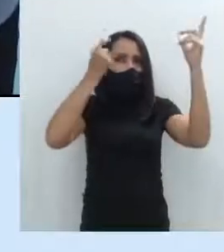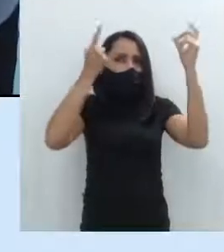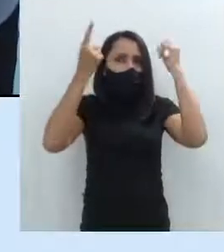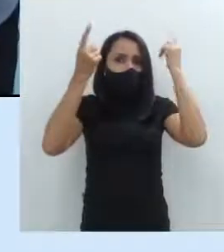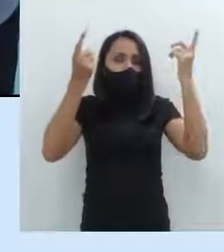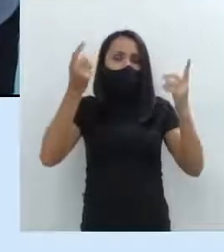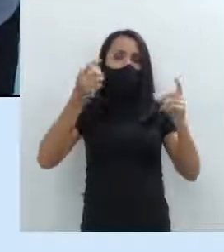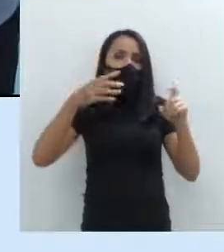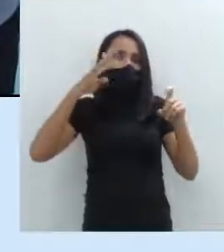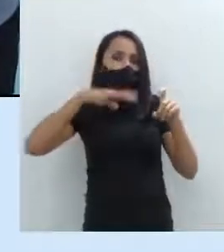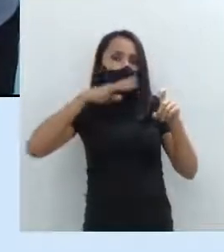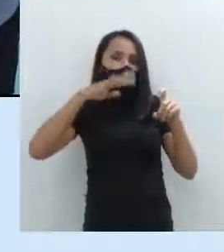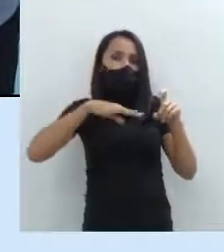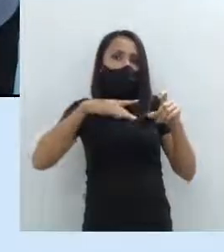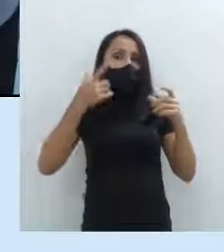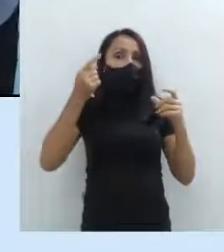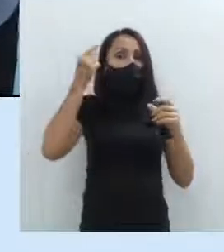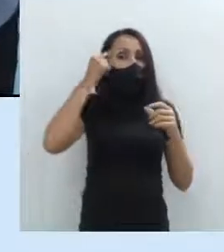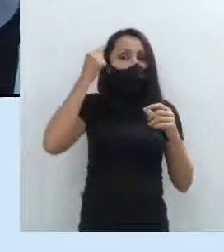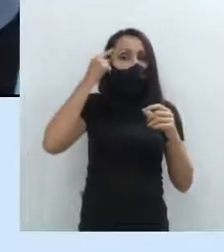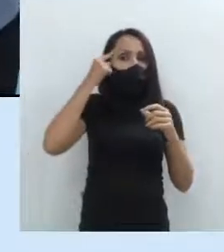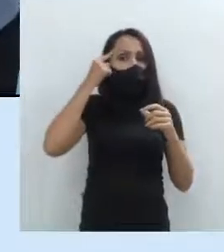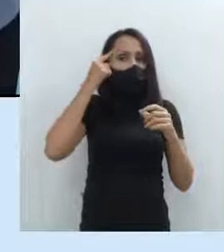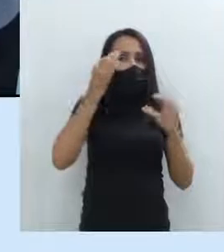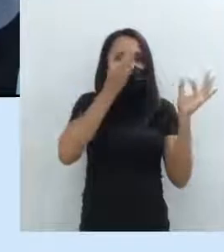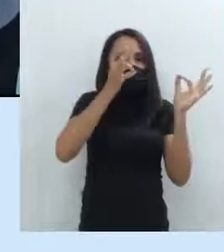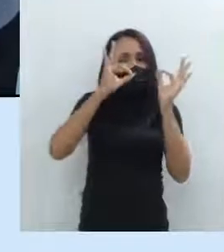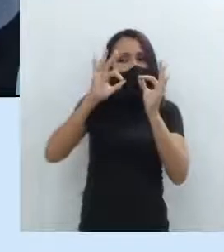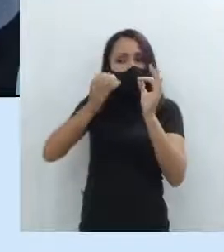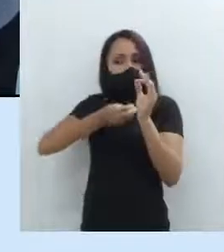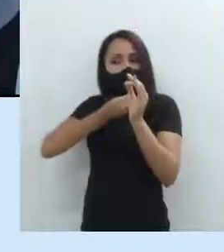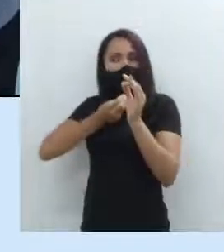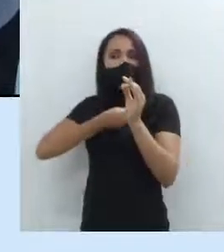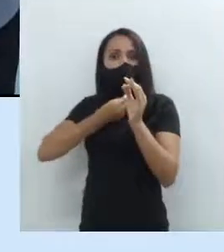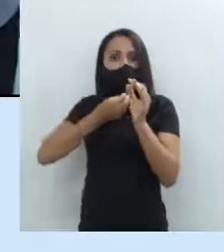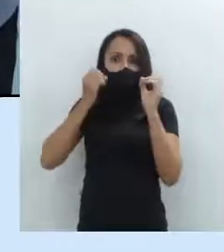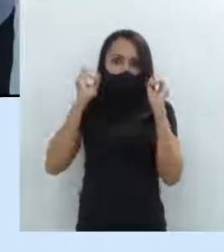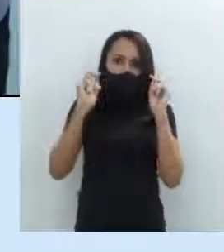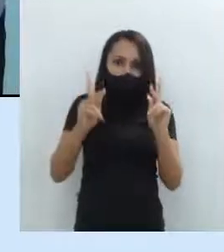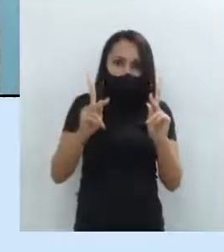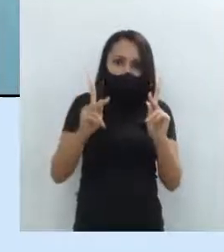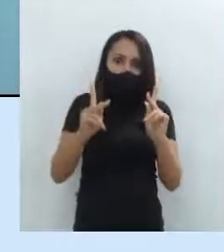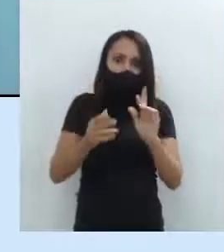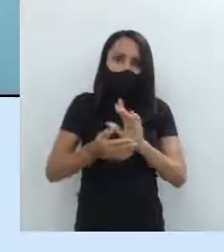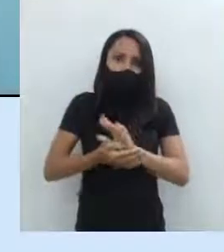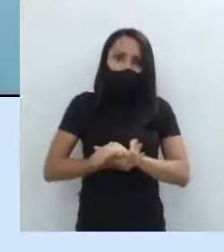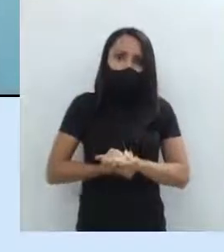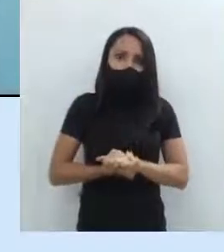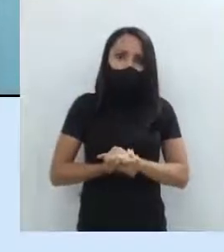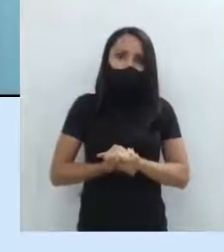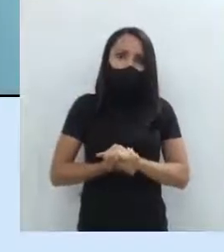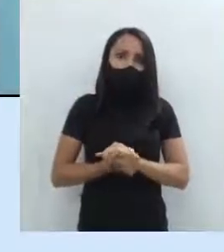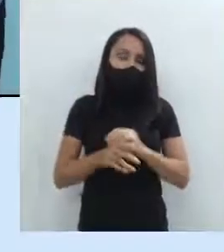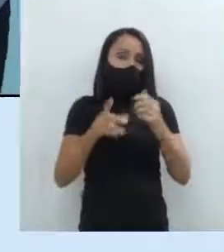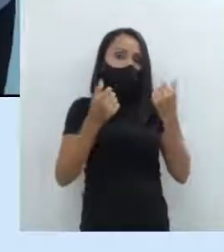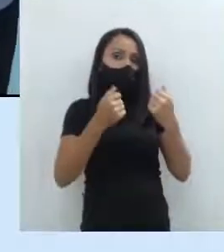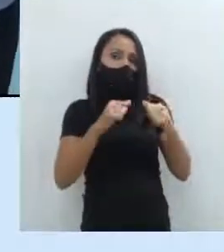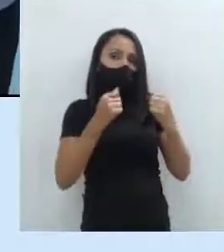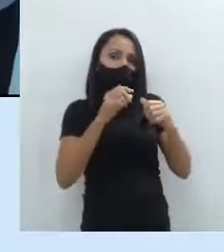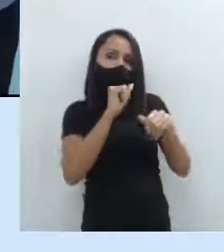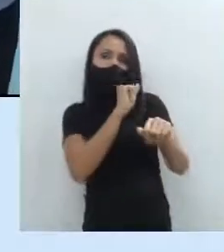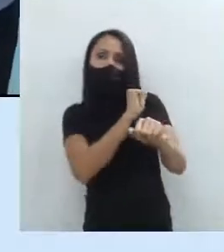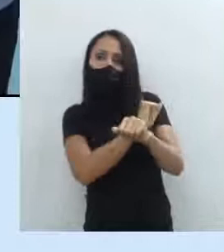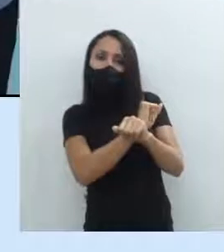de pensar e várias formas de ver a vida, ok? A questão que nós precisamos parar